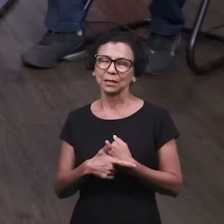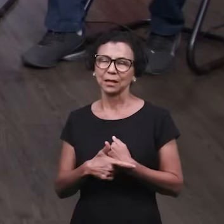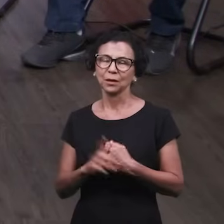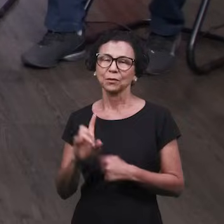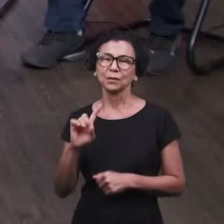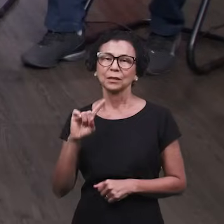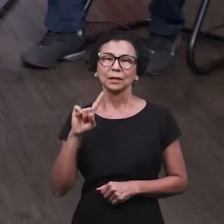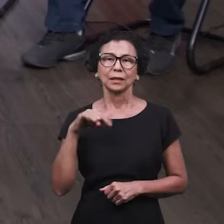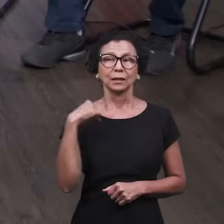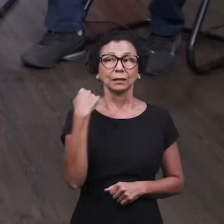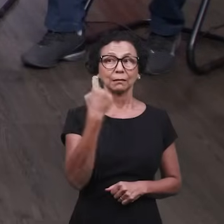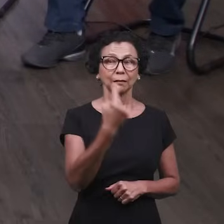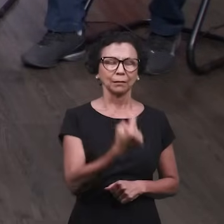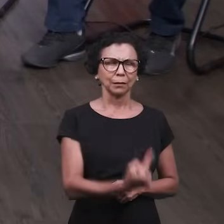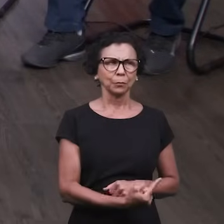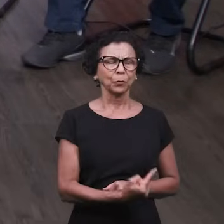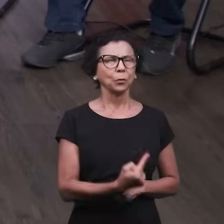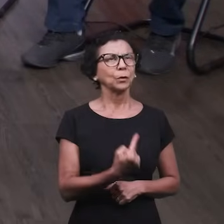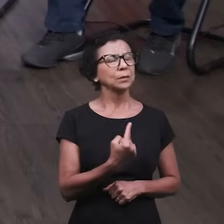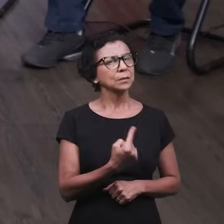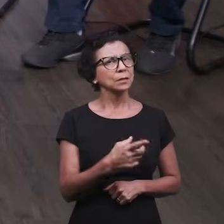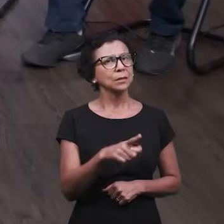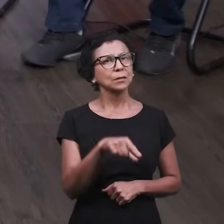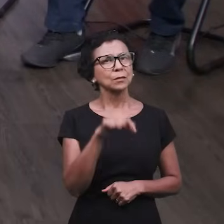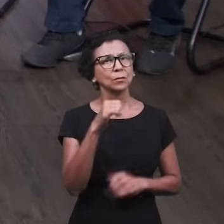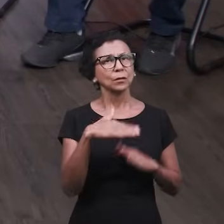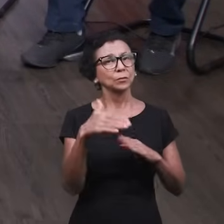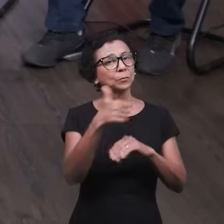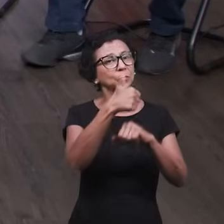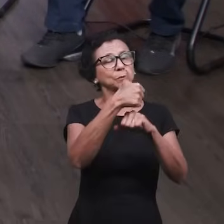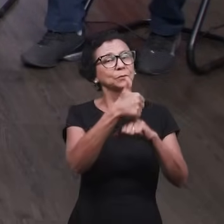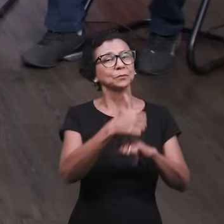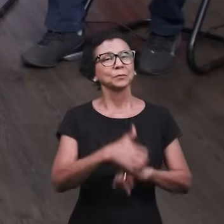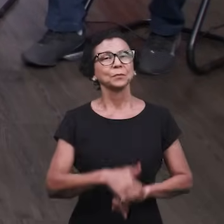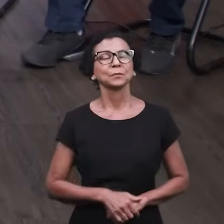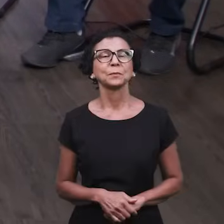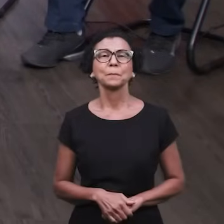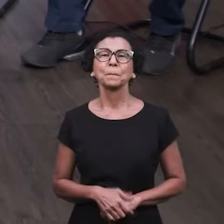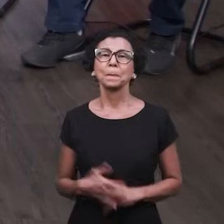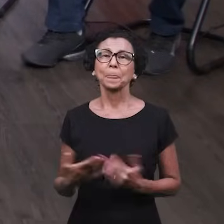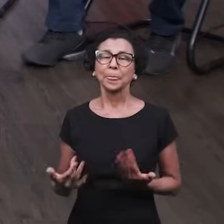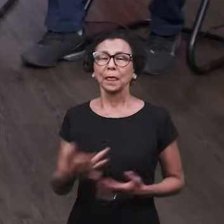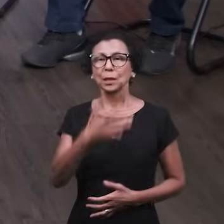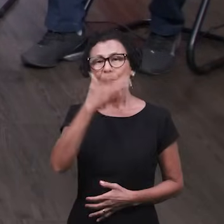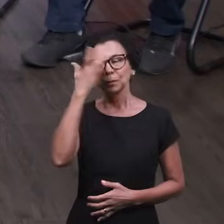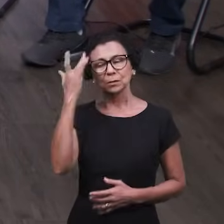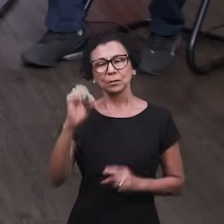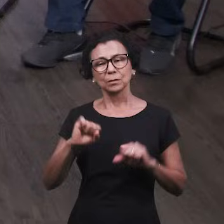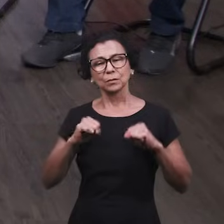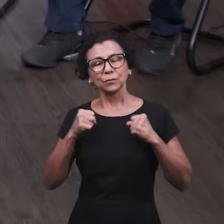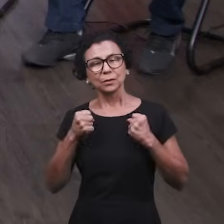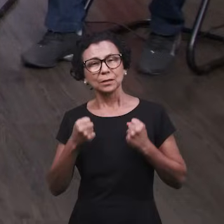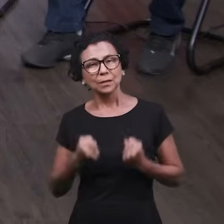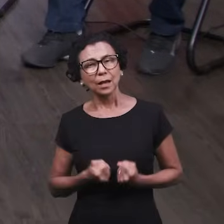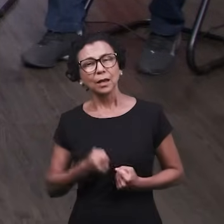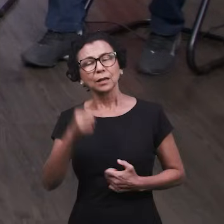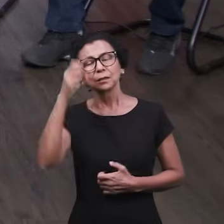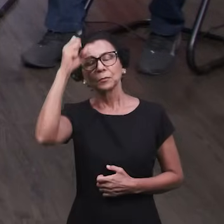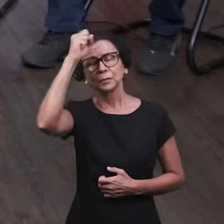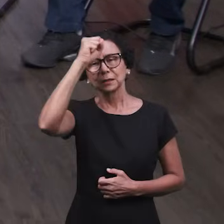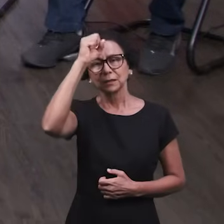depois serem músicos, né? Exato. Então, mais 2 exemplos aqui de pessoas que se dedicaram, que o objetivo de